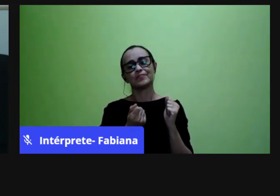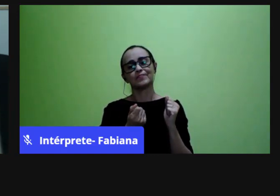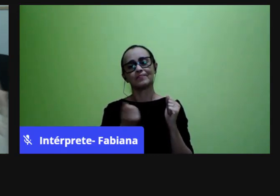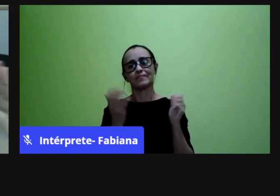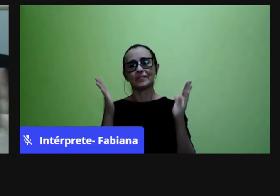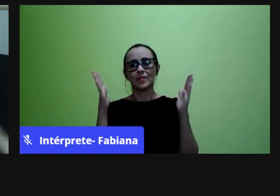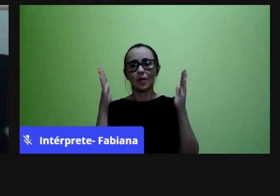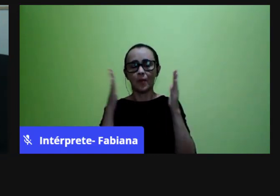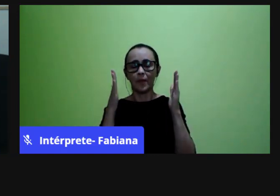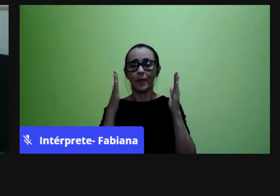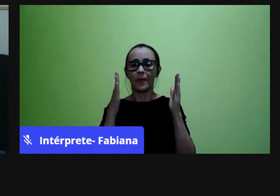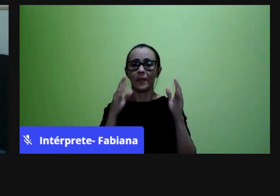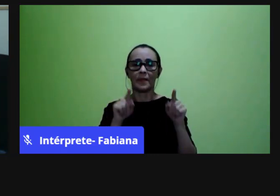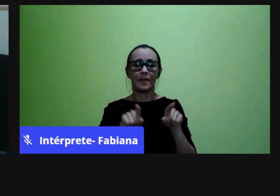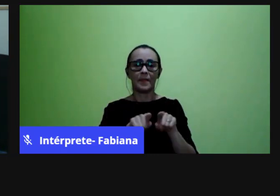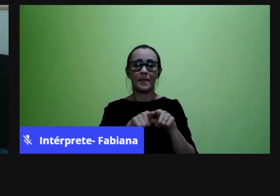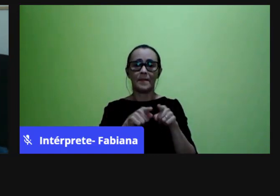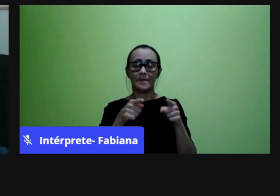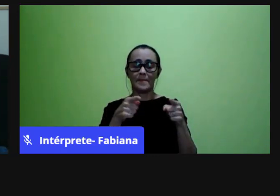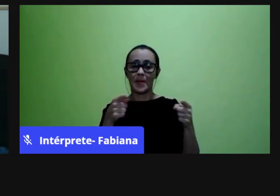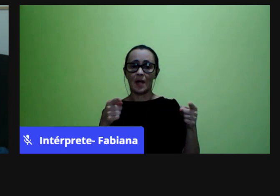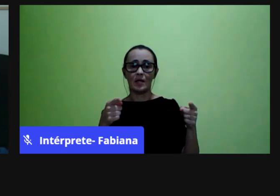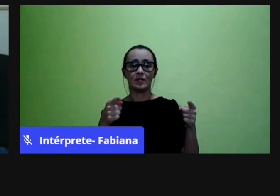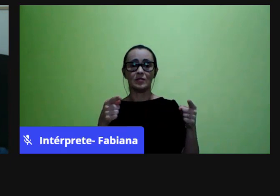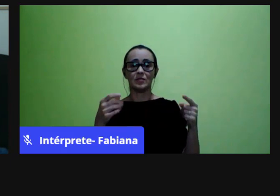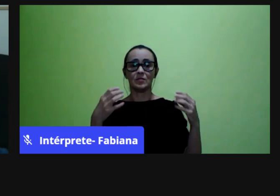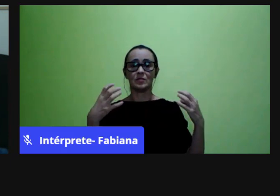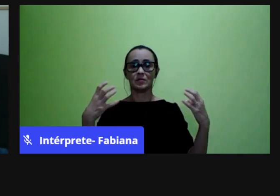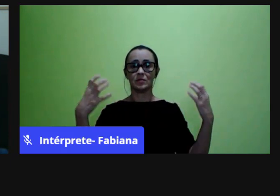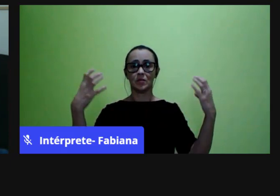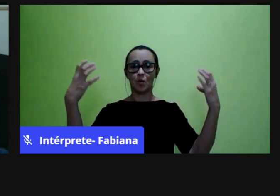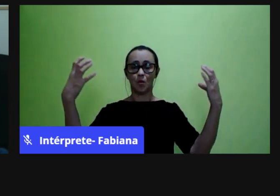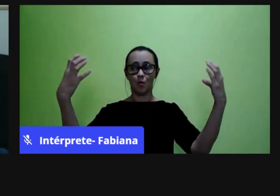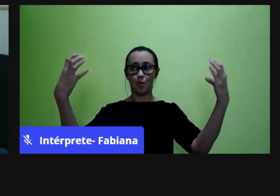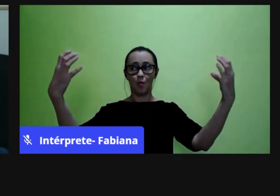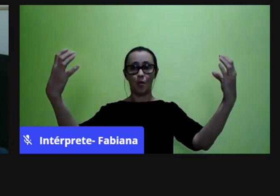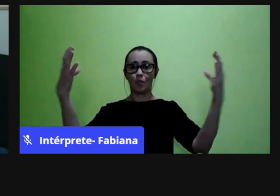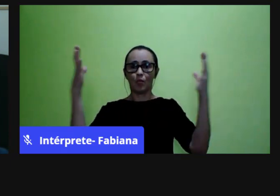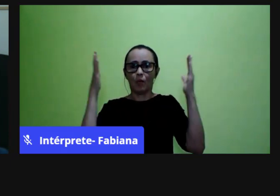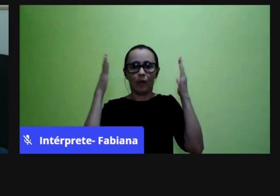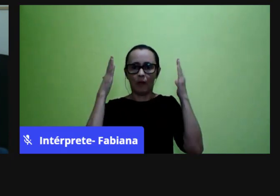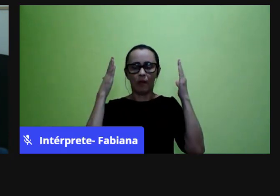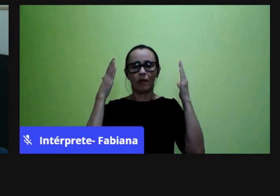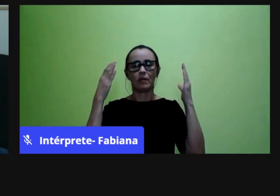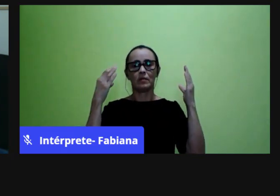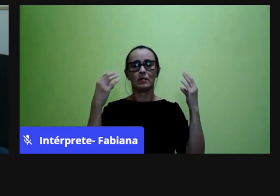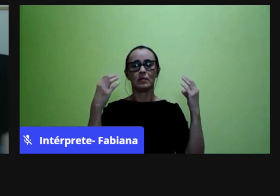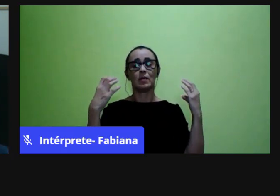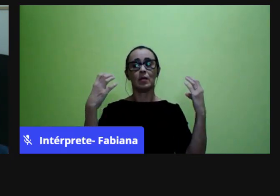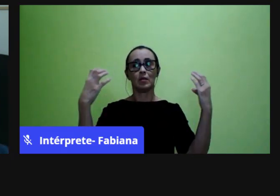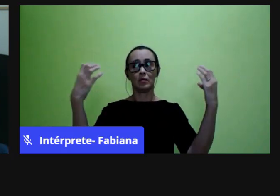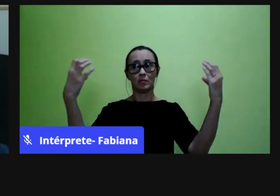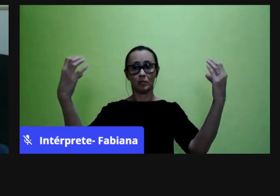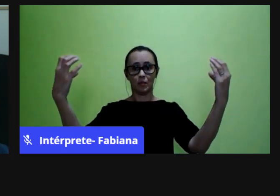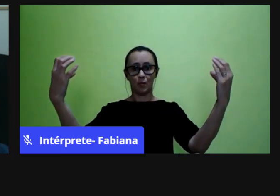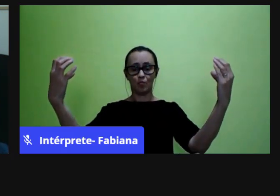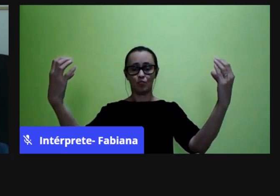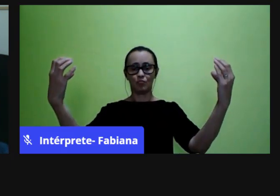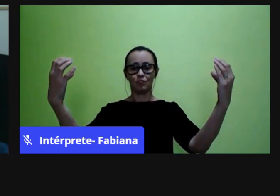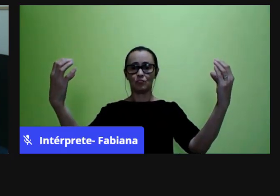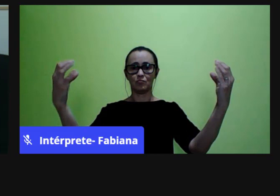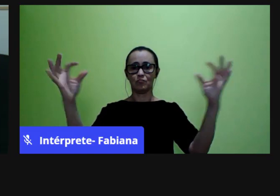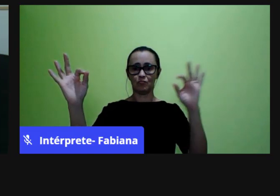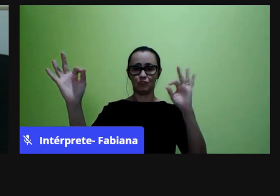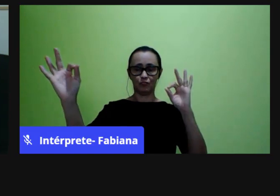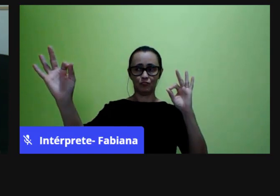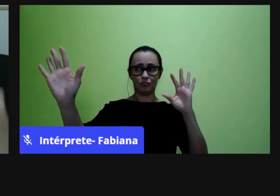isso, na verdade, é lá longe, tá? Lá perto da minha câmera, onde eu coloquei minha câmera do celular. Compreenderam? Mais ou